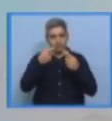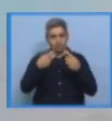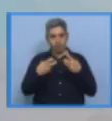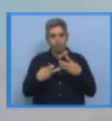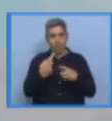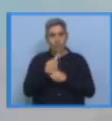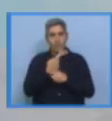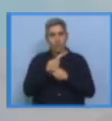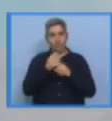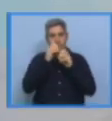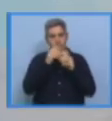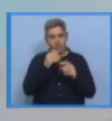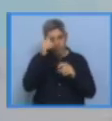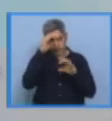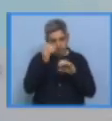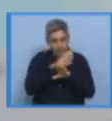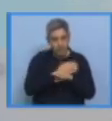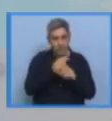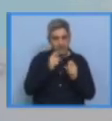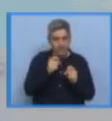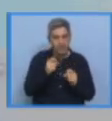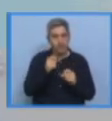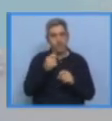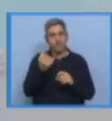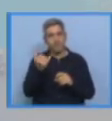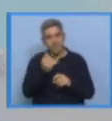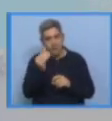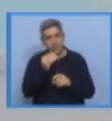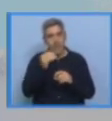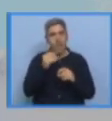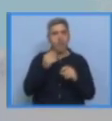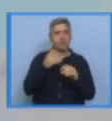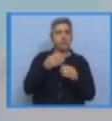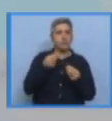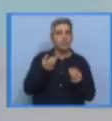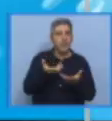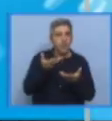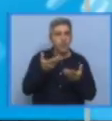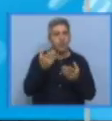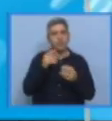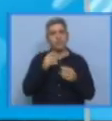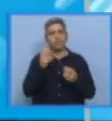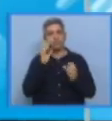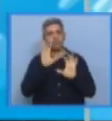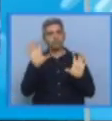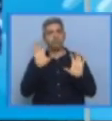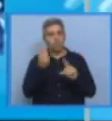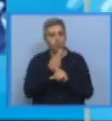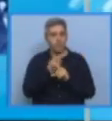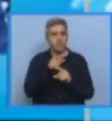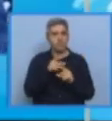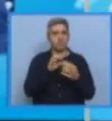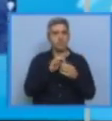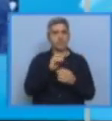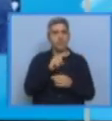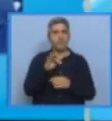realmente preconceitos, agressividade, falsidade, superficialidade, sensacionalismo. É mesmo isso. E tudo na linha daquela oração de São